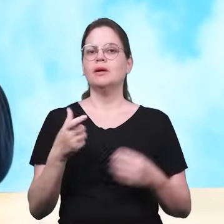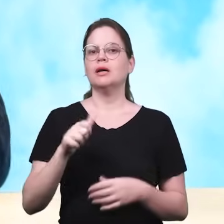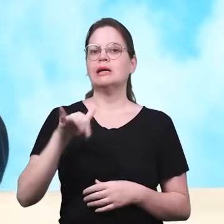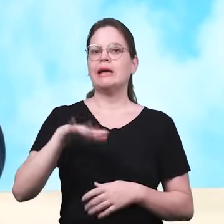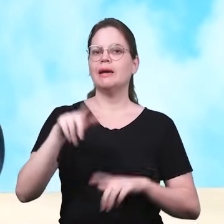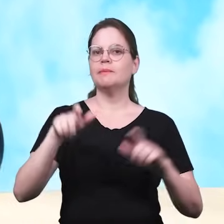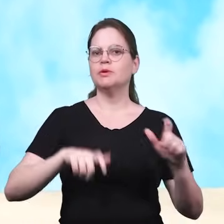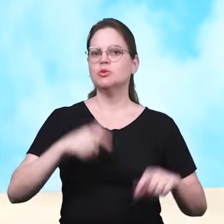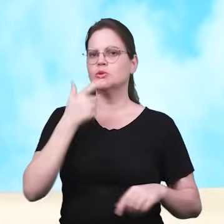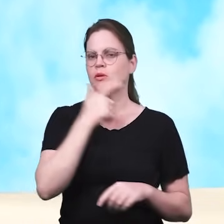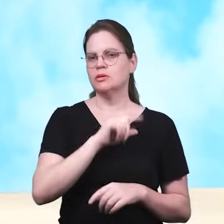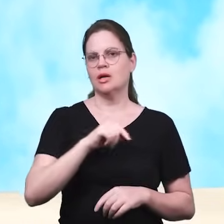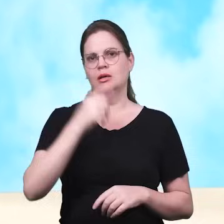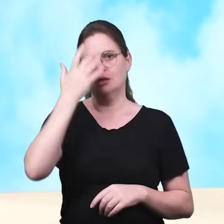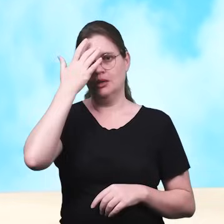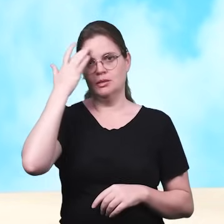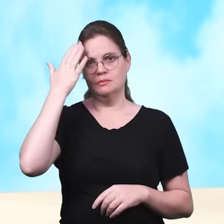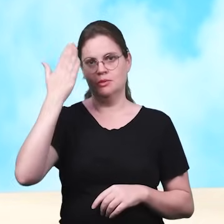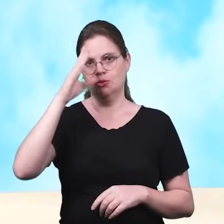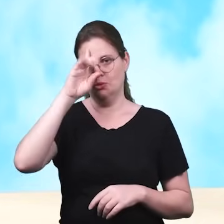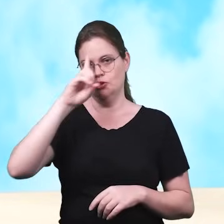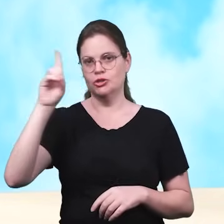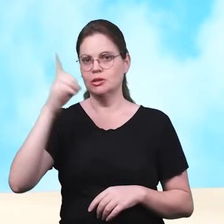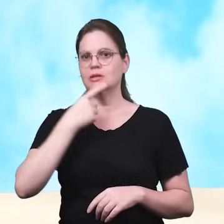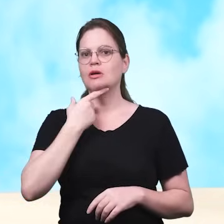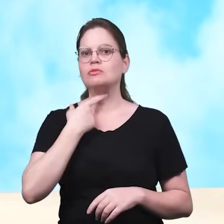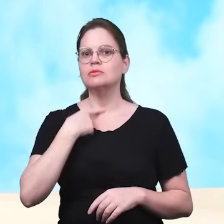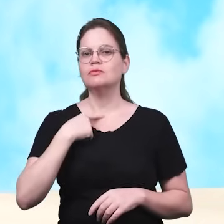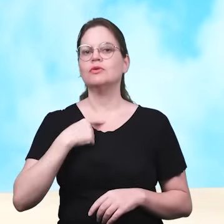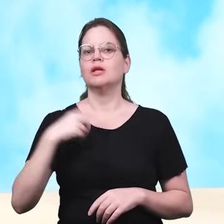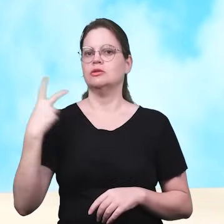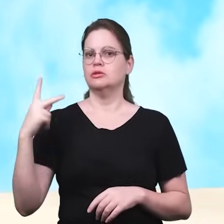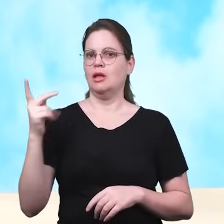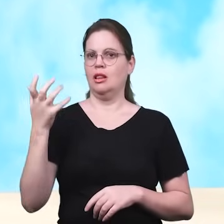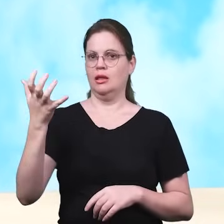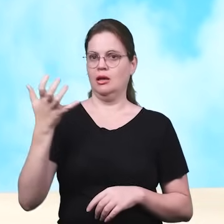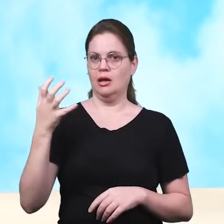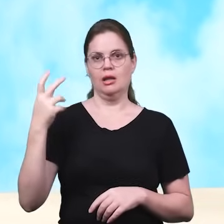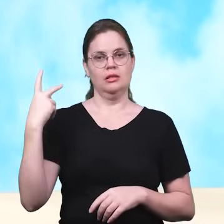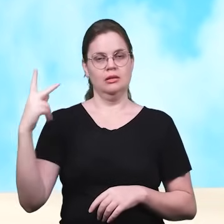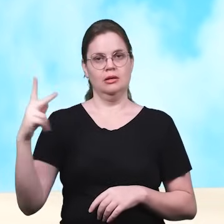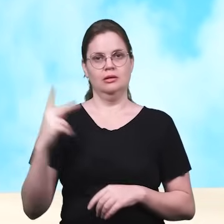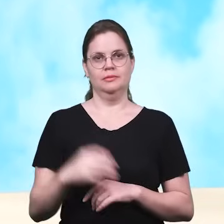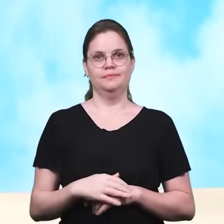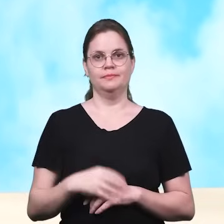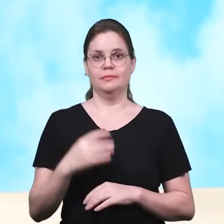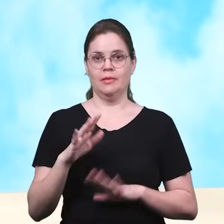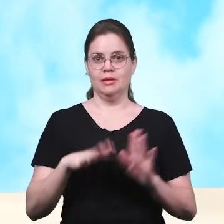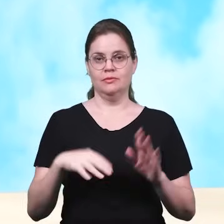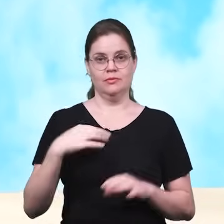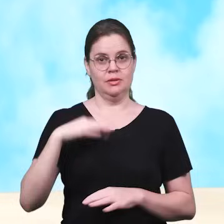muito clara em dizer para quem que Deus se revela. E muitas vezes quando o Senhor se revela a você,